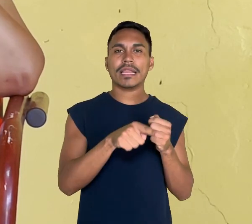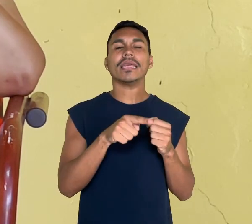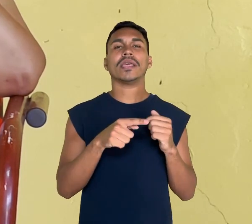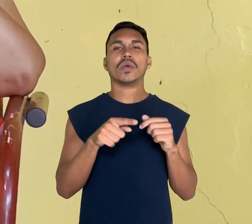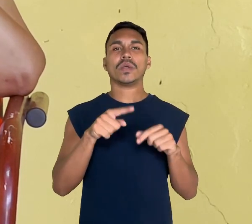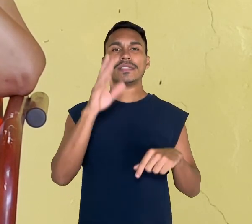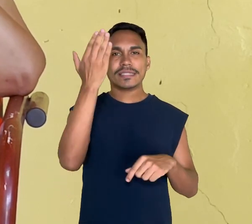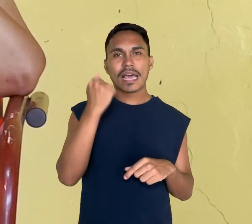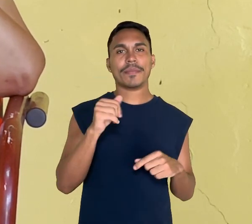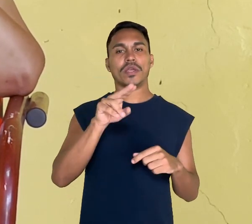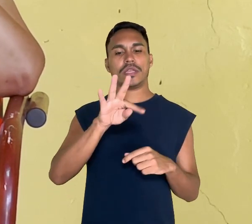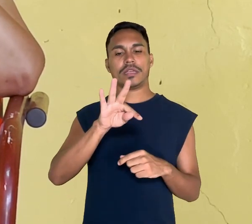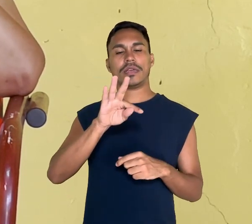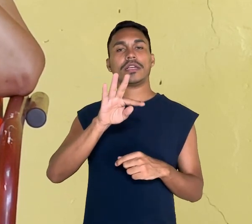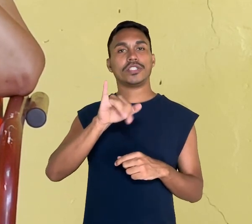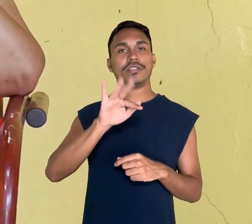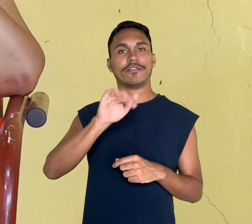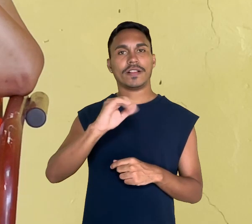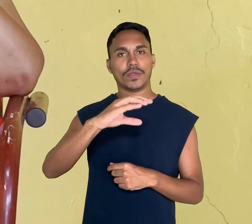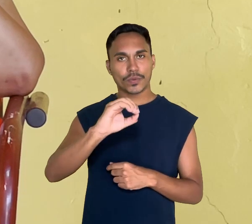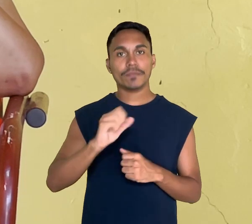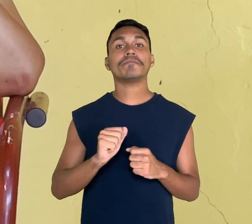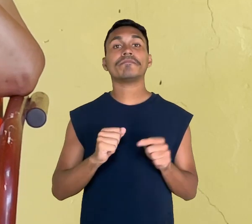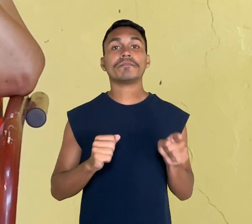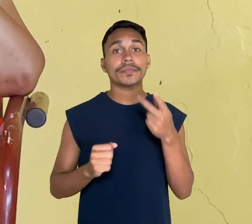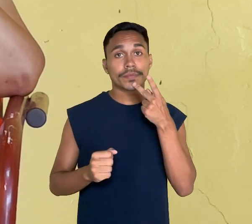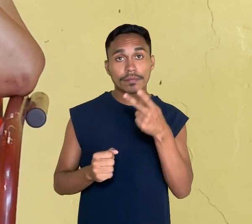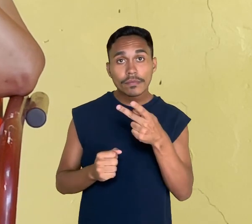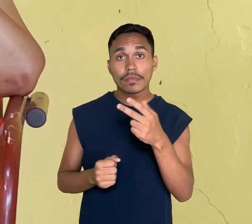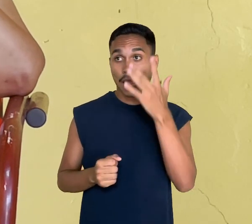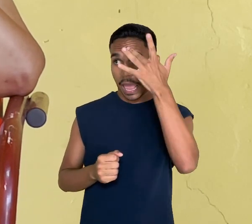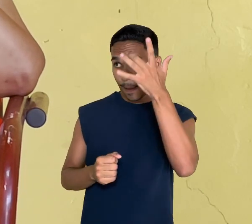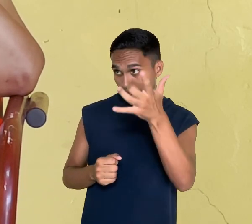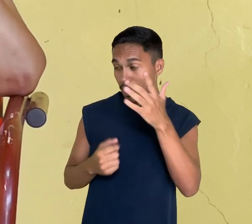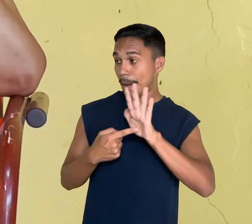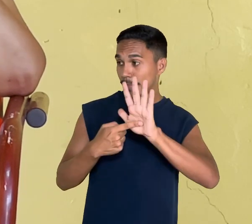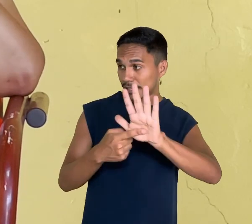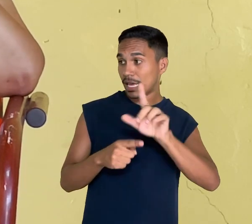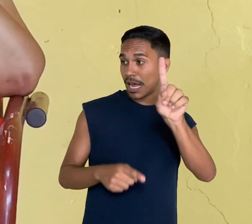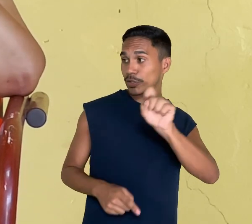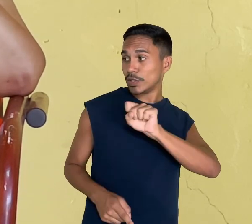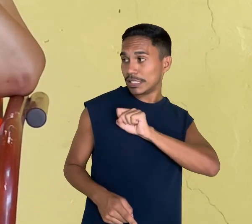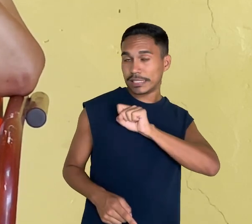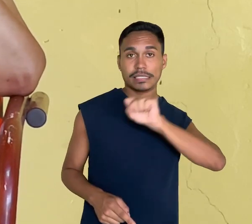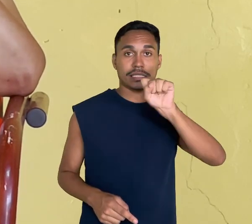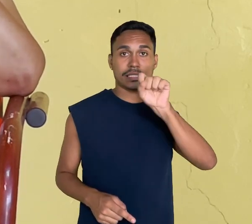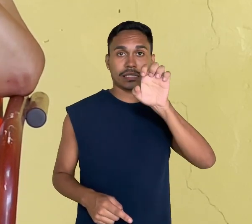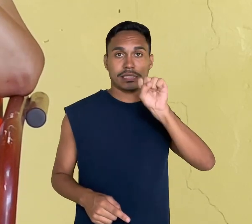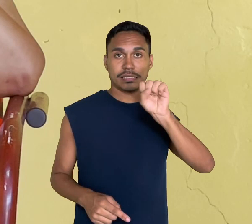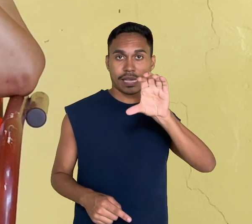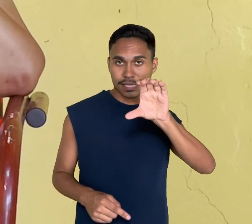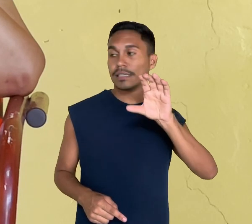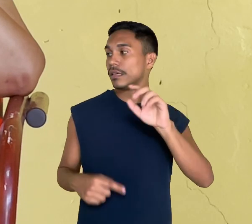pífano, falou, filha, amanhã nós vamos se representar lá no Sesc, vamos mais nós, para nós te